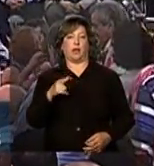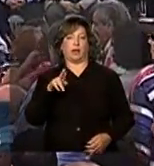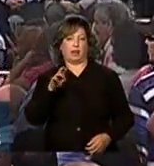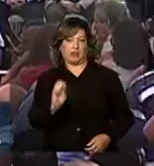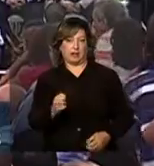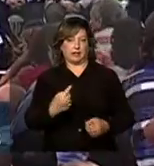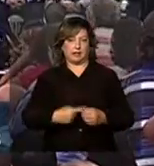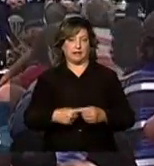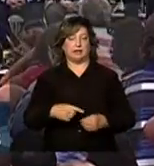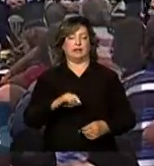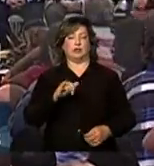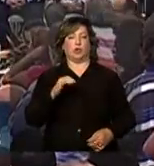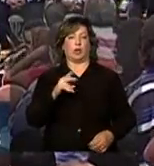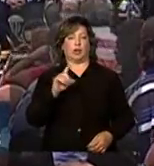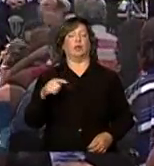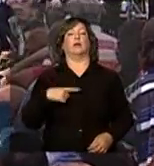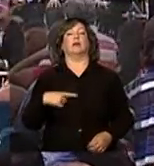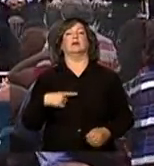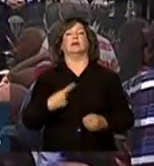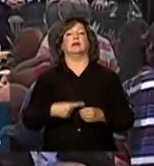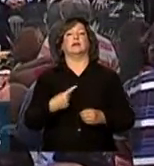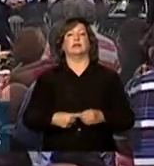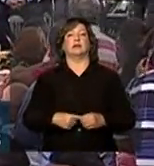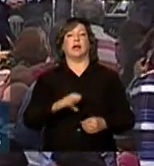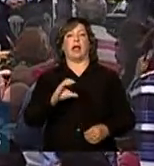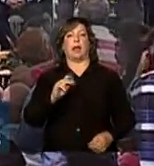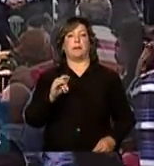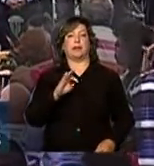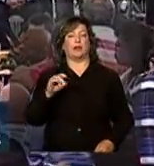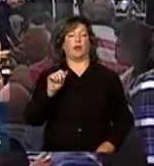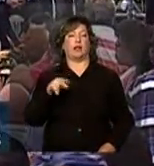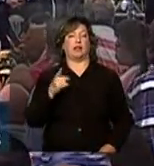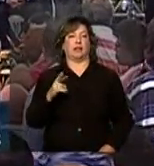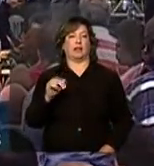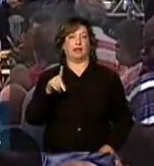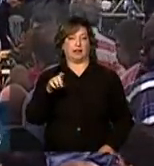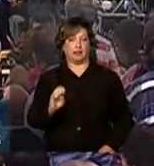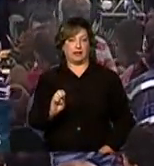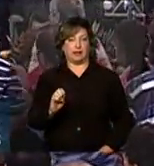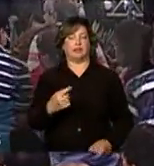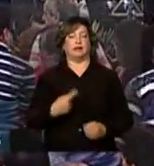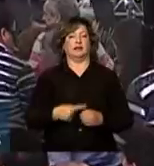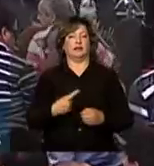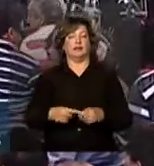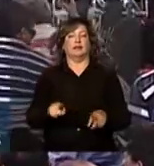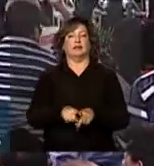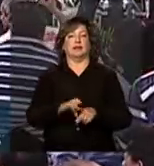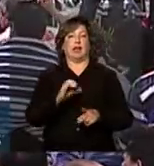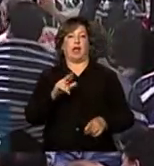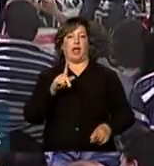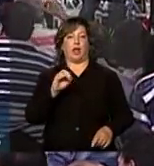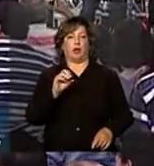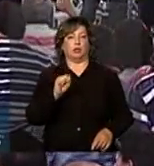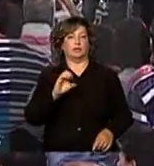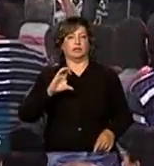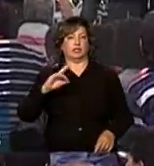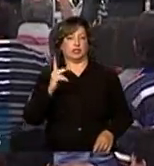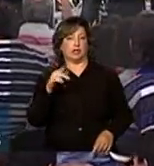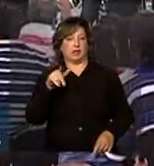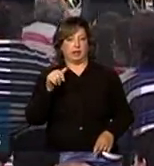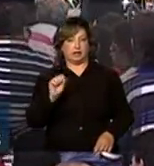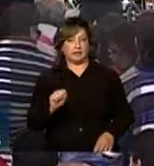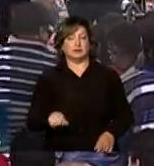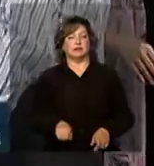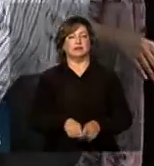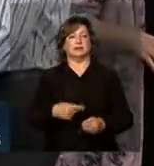jord viir Andrade José de Oliveira fil Carlos Chagas Milton José